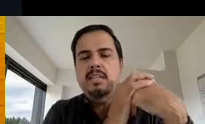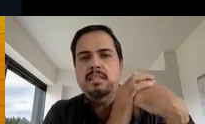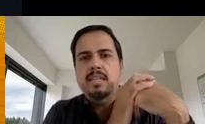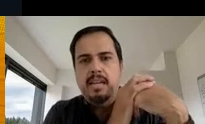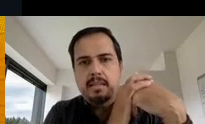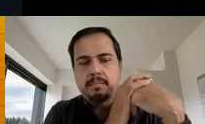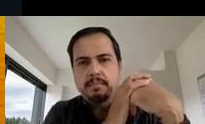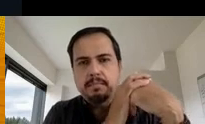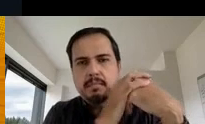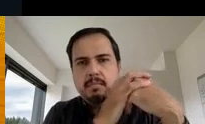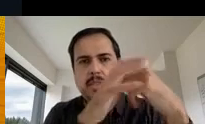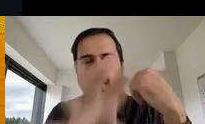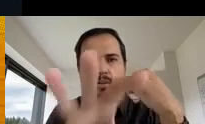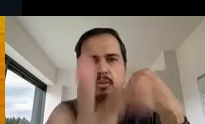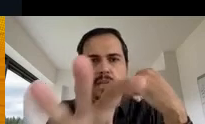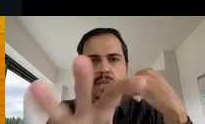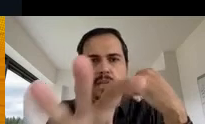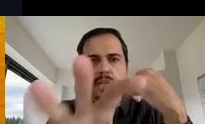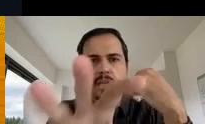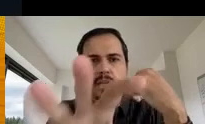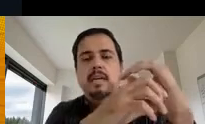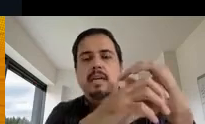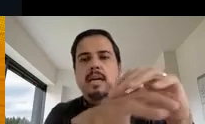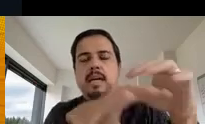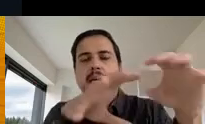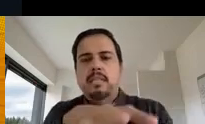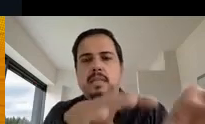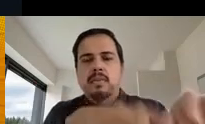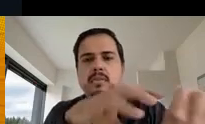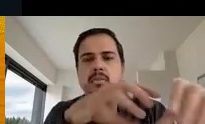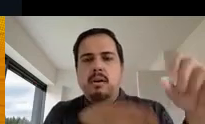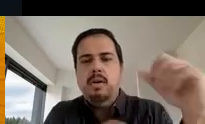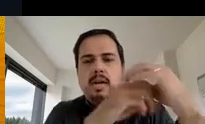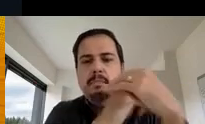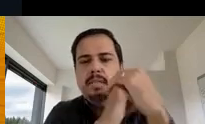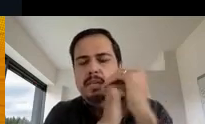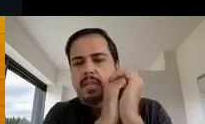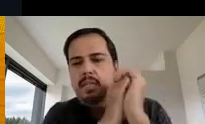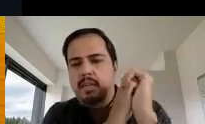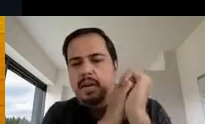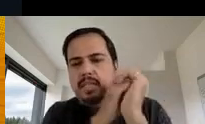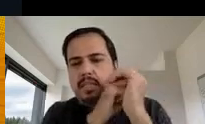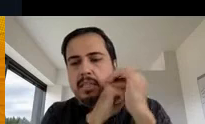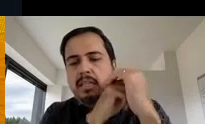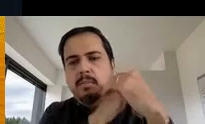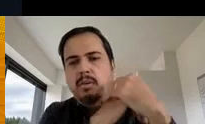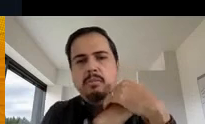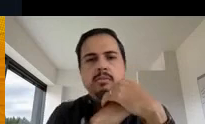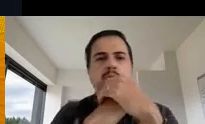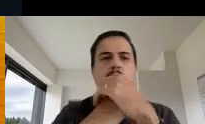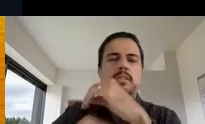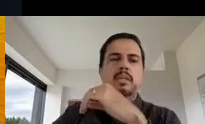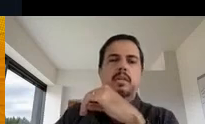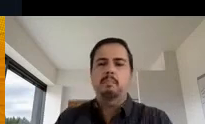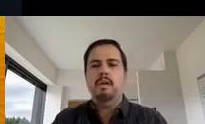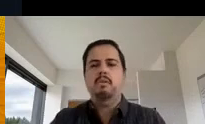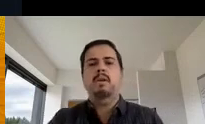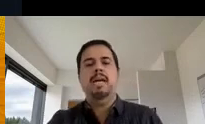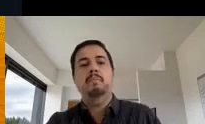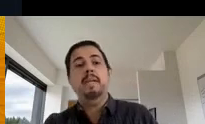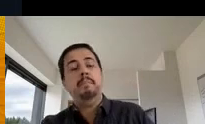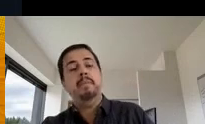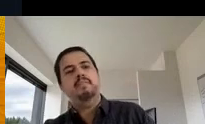a evolução deles é acelerada. Tem a ver com o que a gente vai falar aqui. Vocês vejam que agora na pandemia teve mais de 30 milhões de